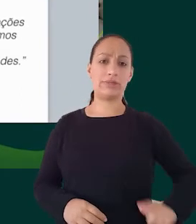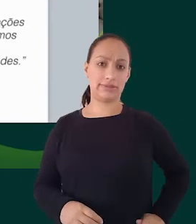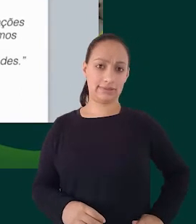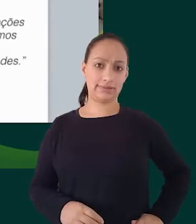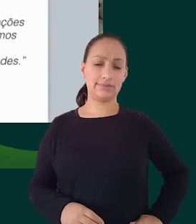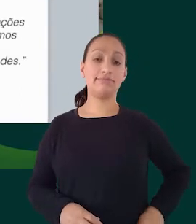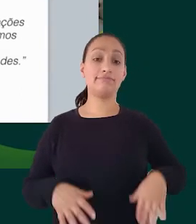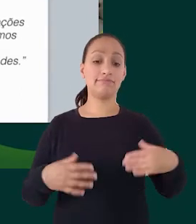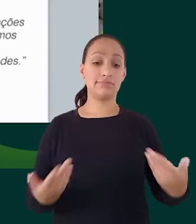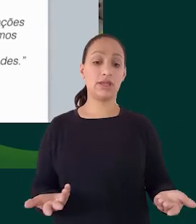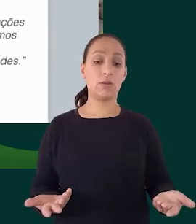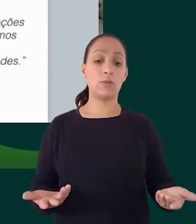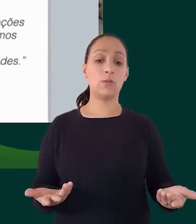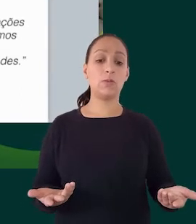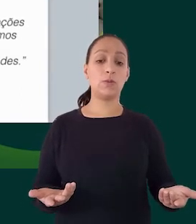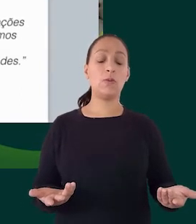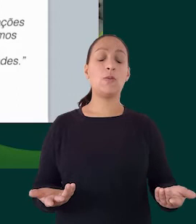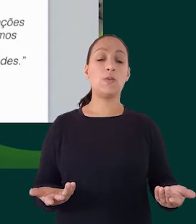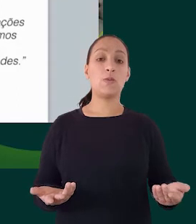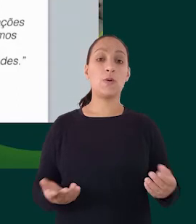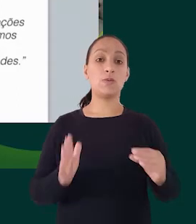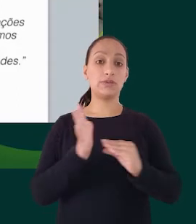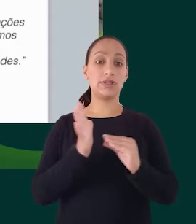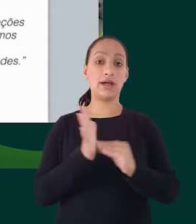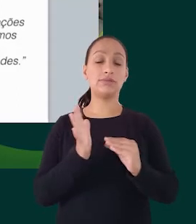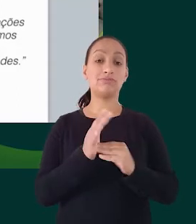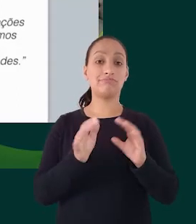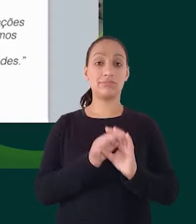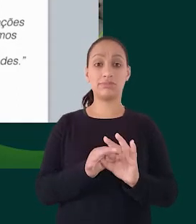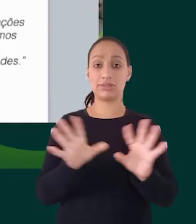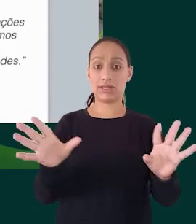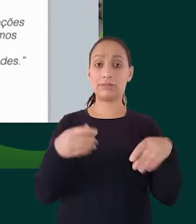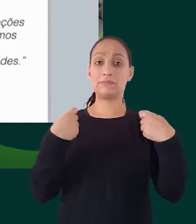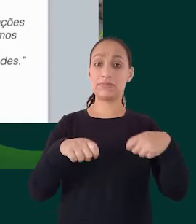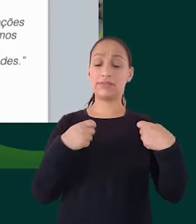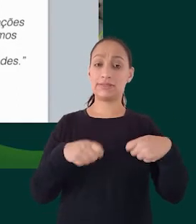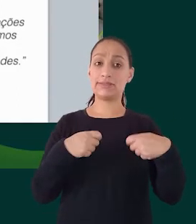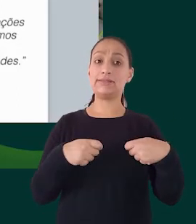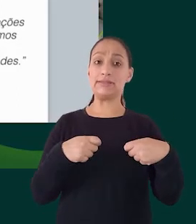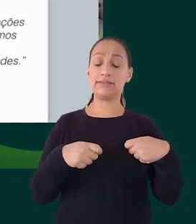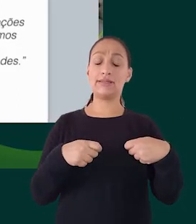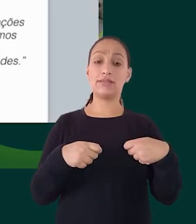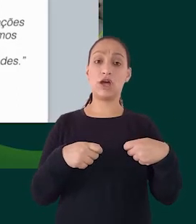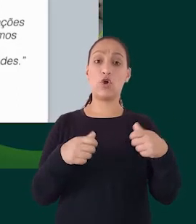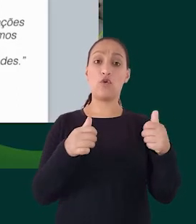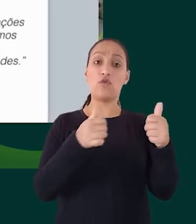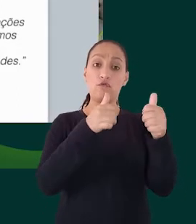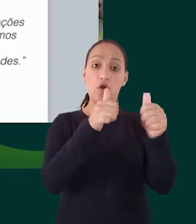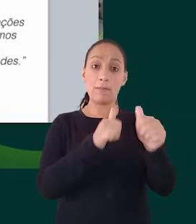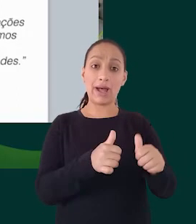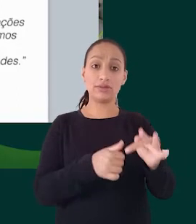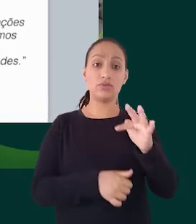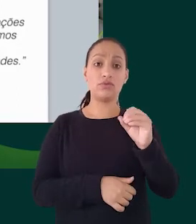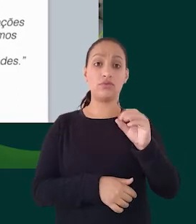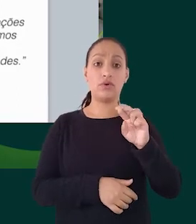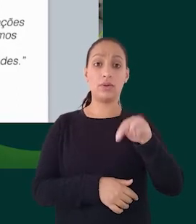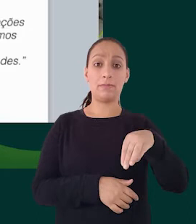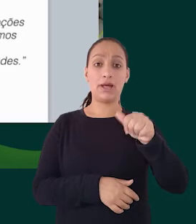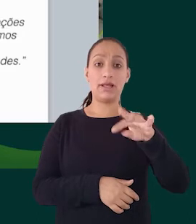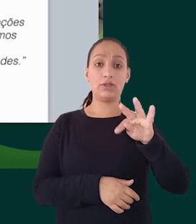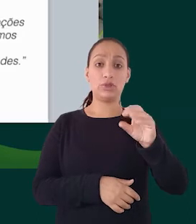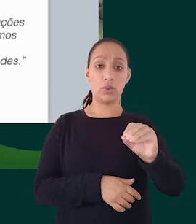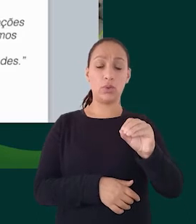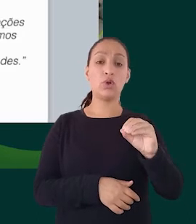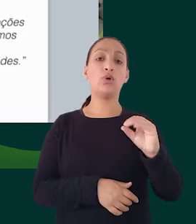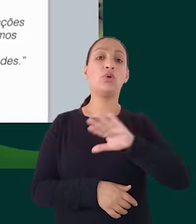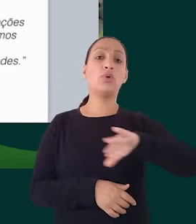os dados disponibilizados, e esses dados precisam estar em formato CRU, que a gente chama, que seria um formato CRU? São os